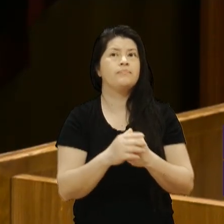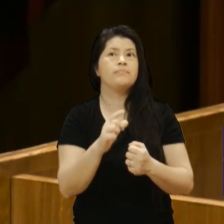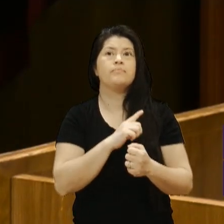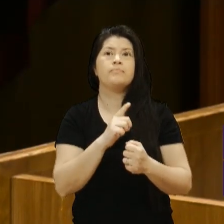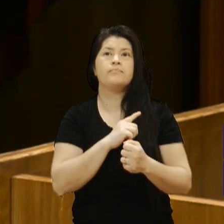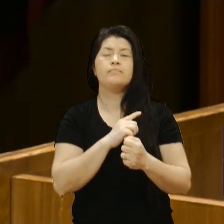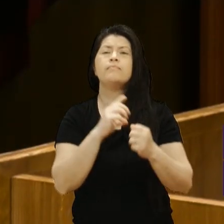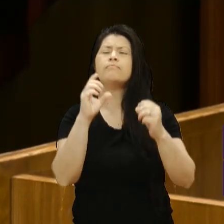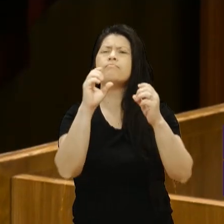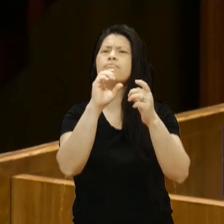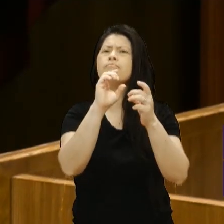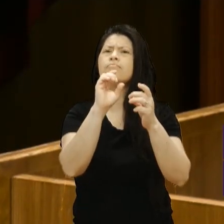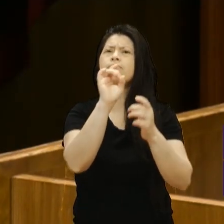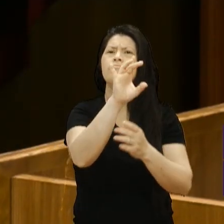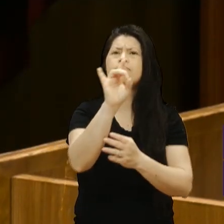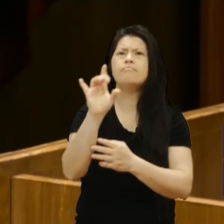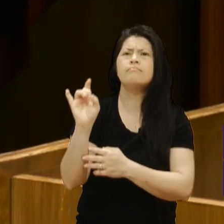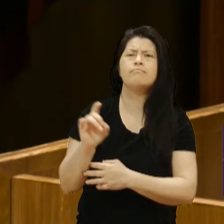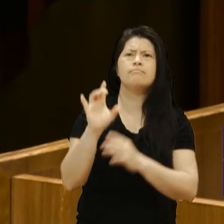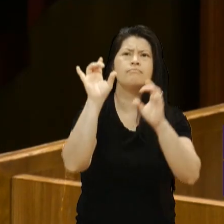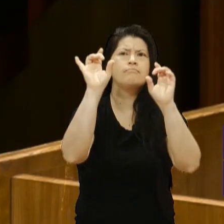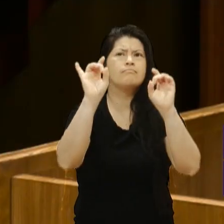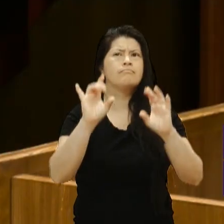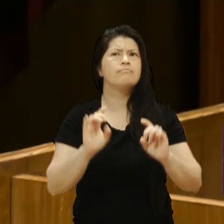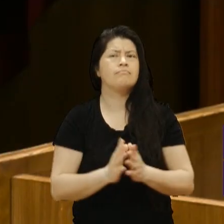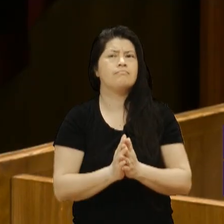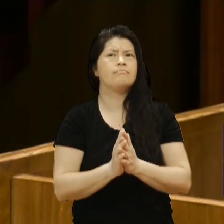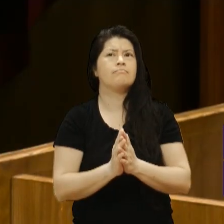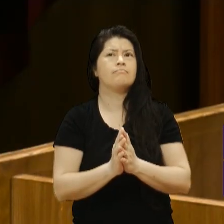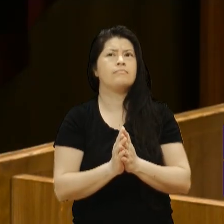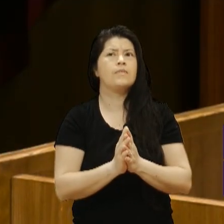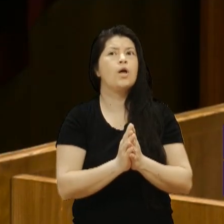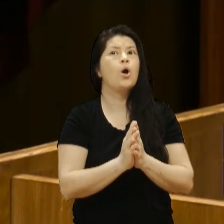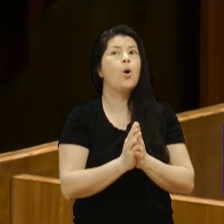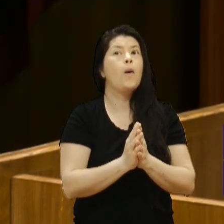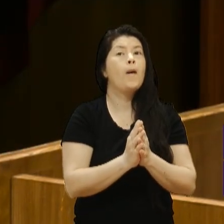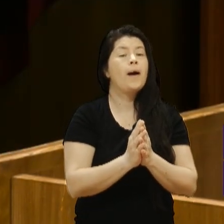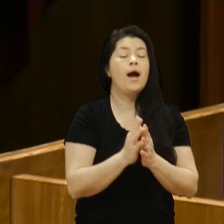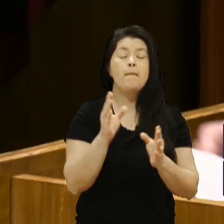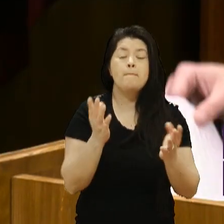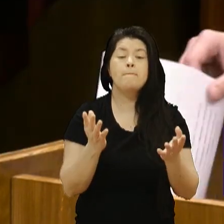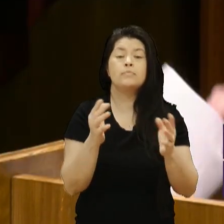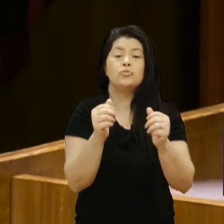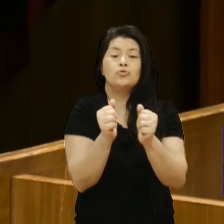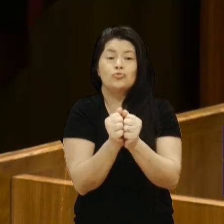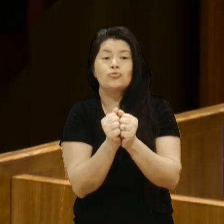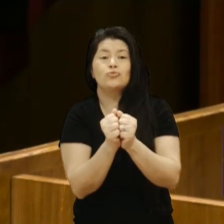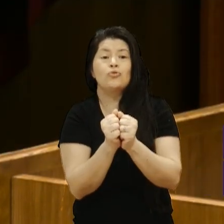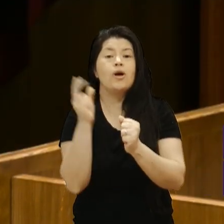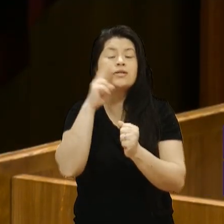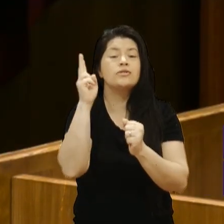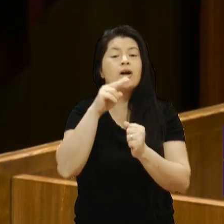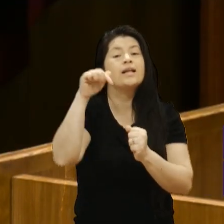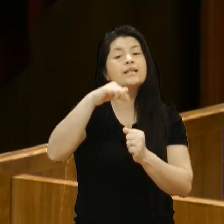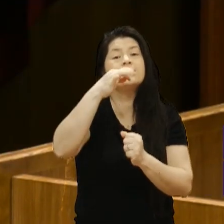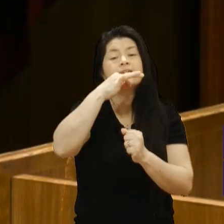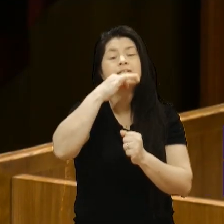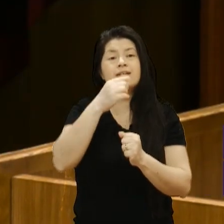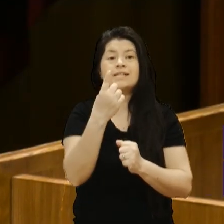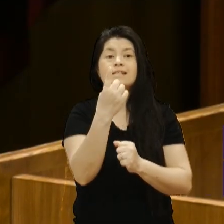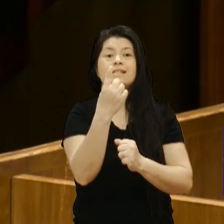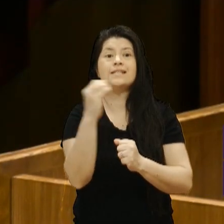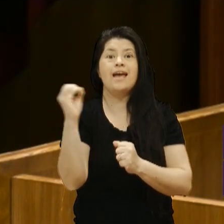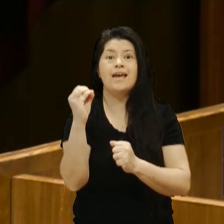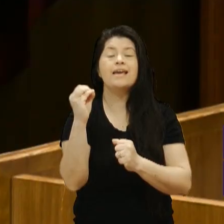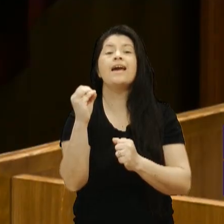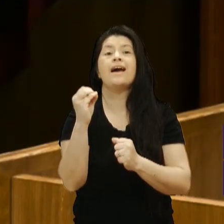significado muito especial, porque a história da Rossi se confunde de muitas maneiras com a própria história de Caxias do Sul. São 100 anos.